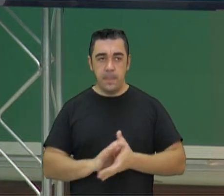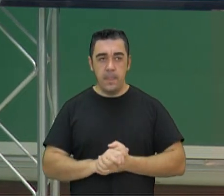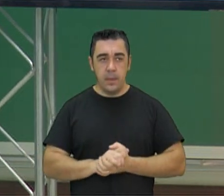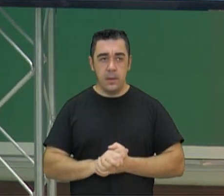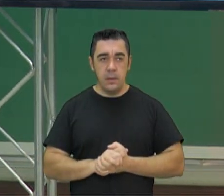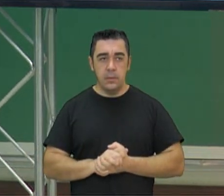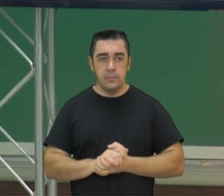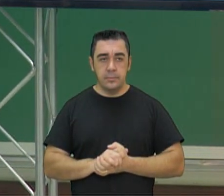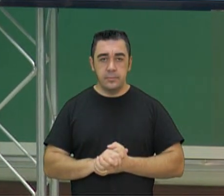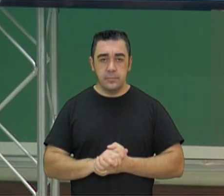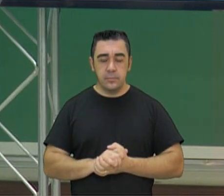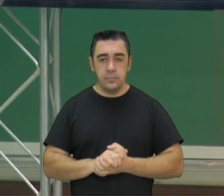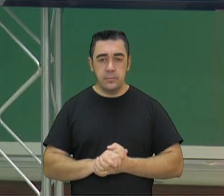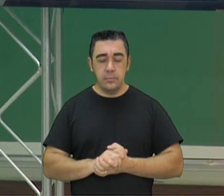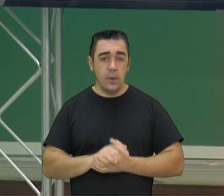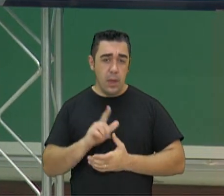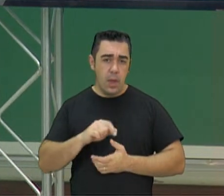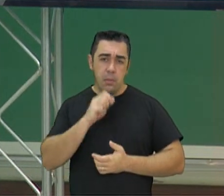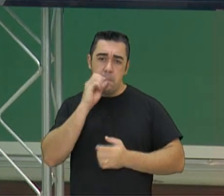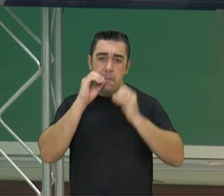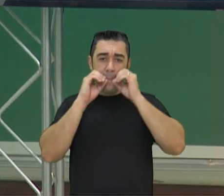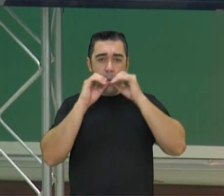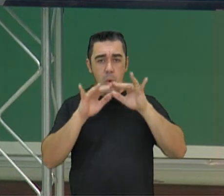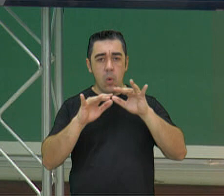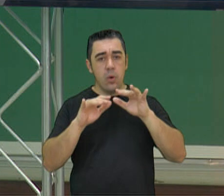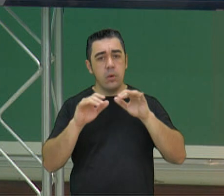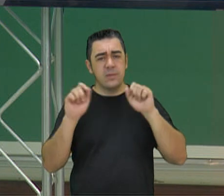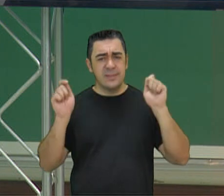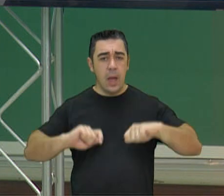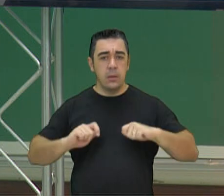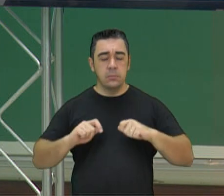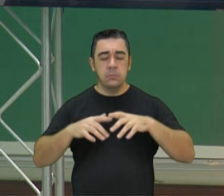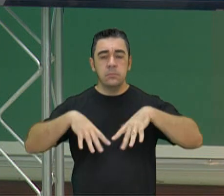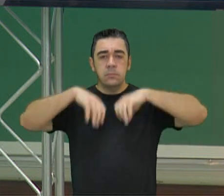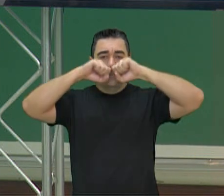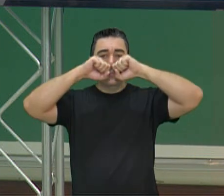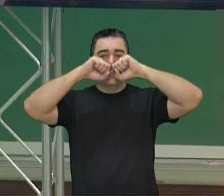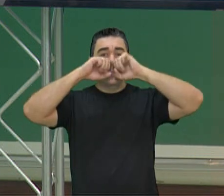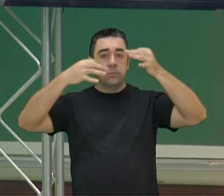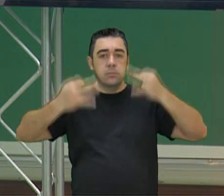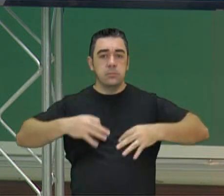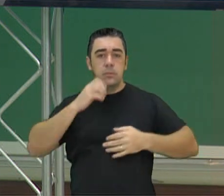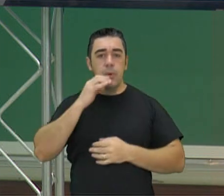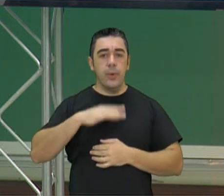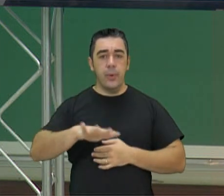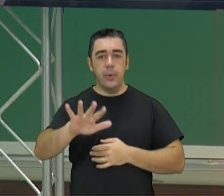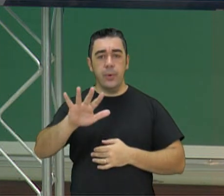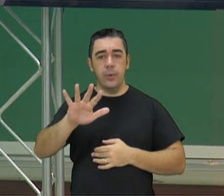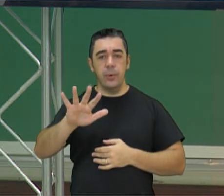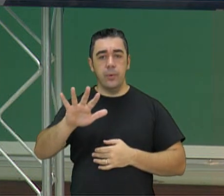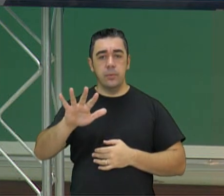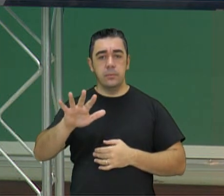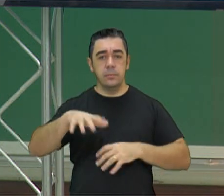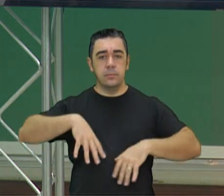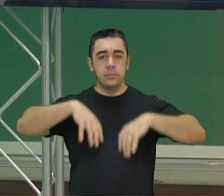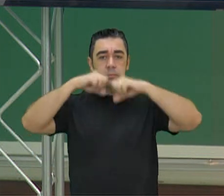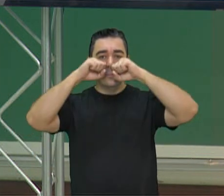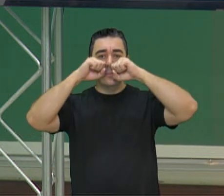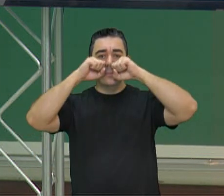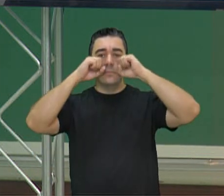também pela nossa boca, de preferência, né? Então, quando nós expiramos, o ideal seria o quê? Soltar esse ar pela